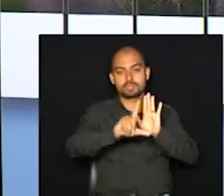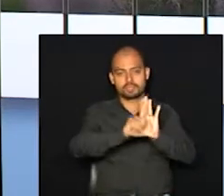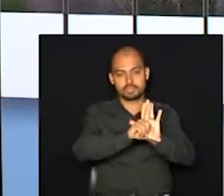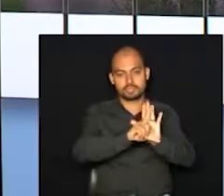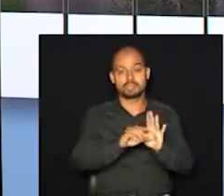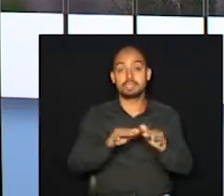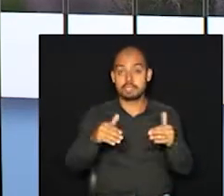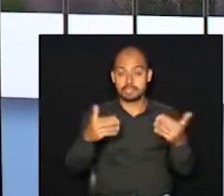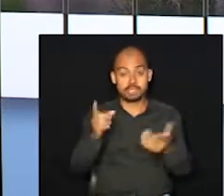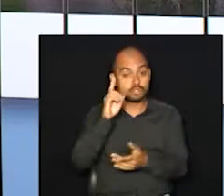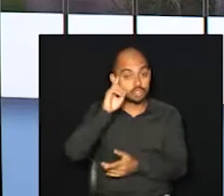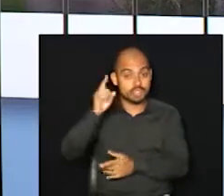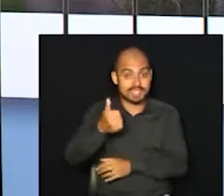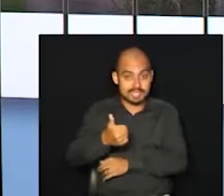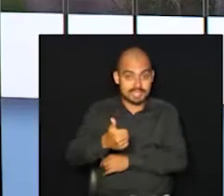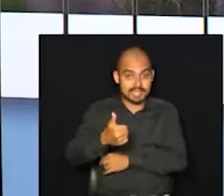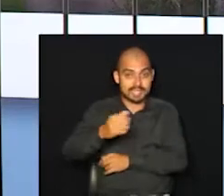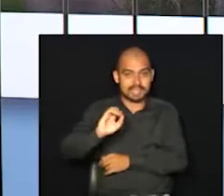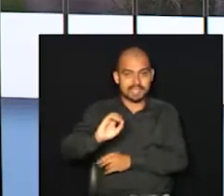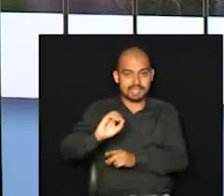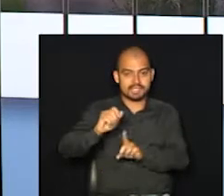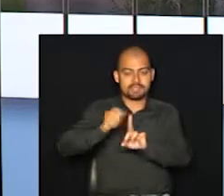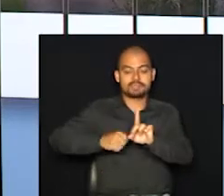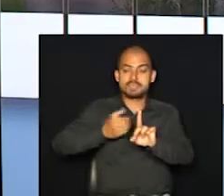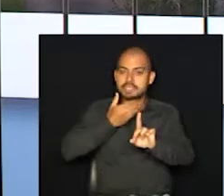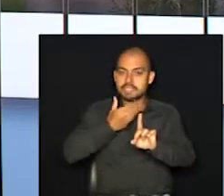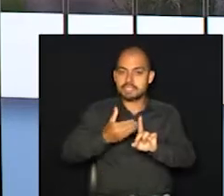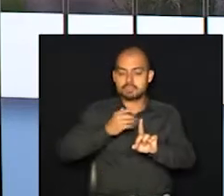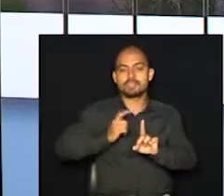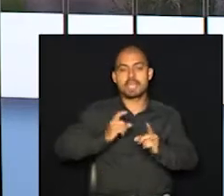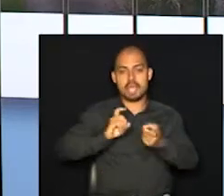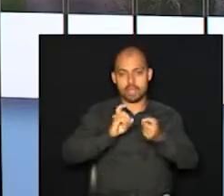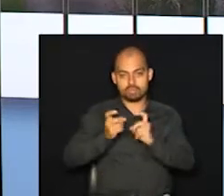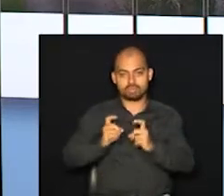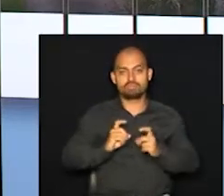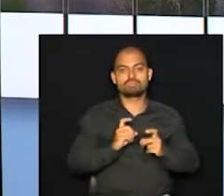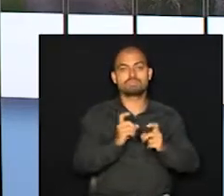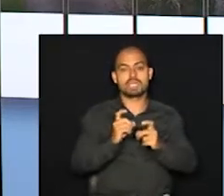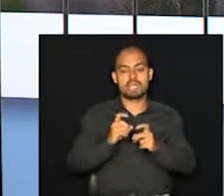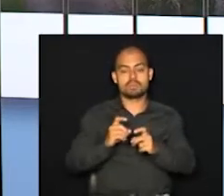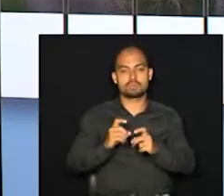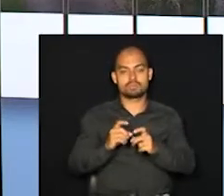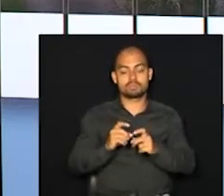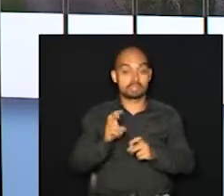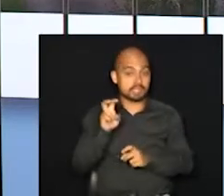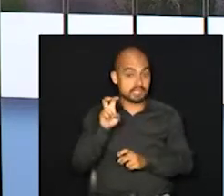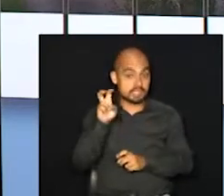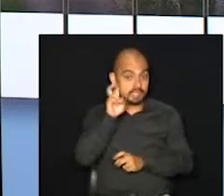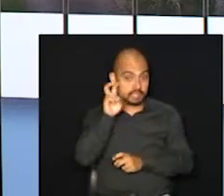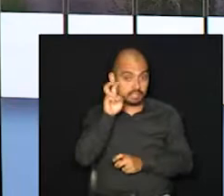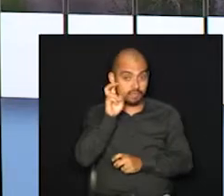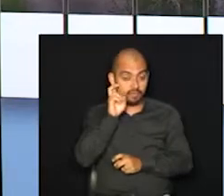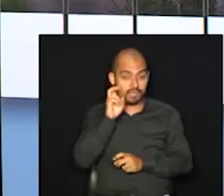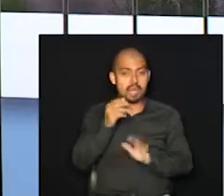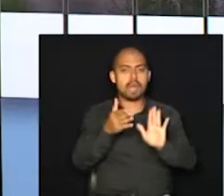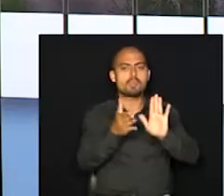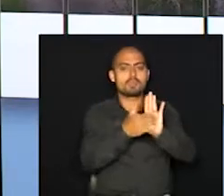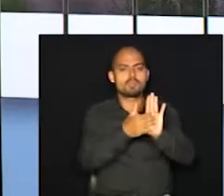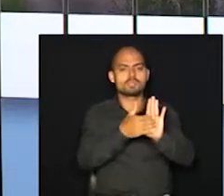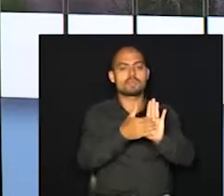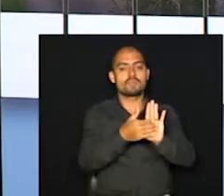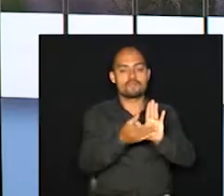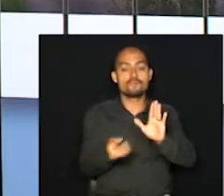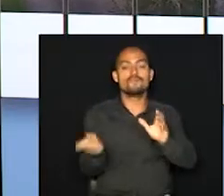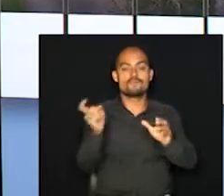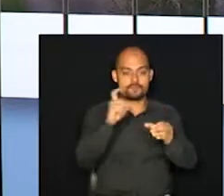do dia 10 de dezembro, que são as reuniões extraordinárias, às quintas-feiras, a proposta poderá